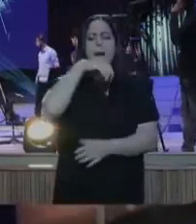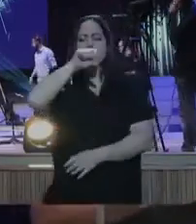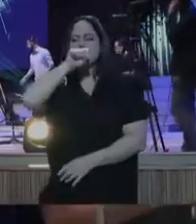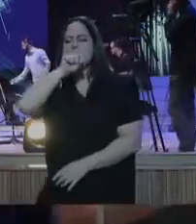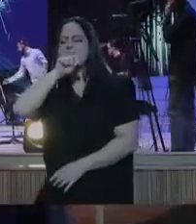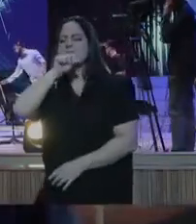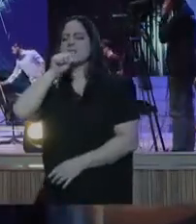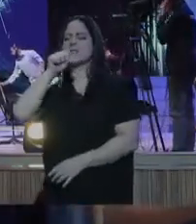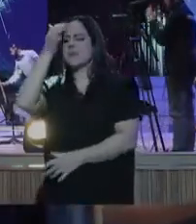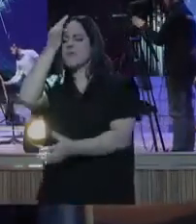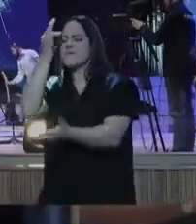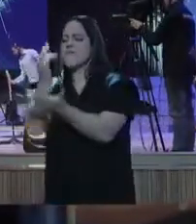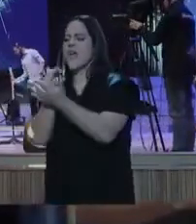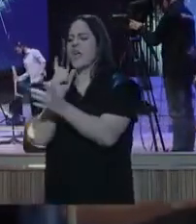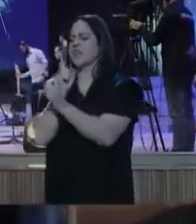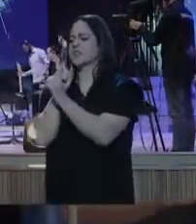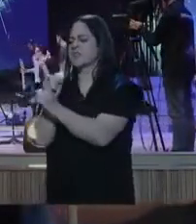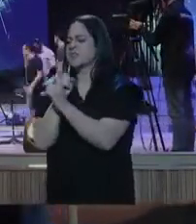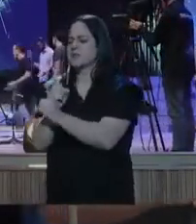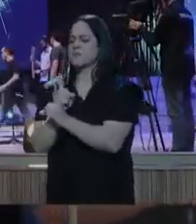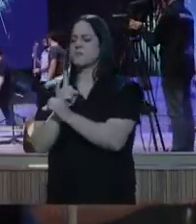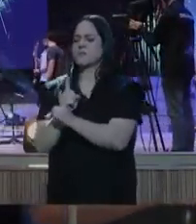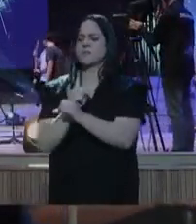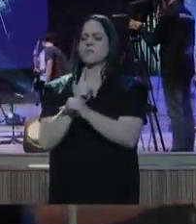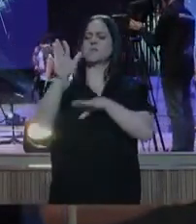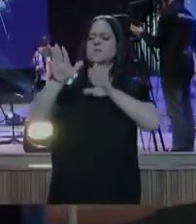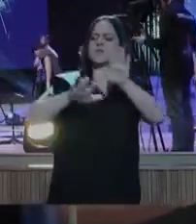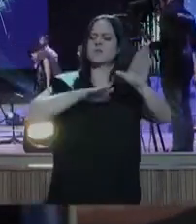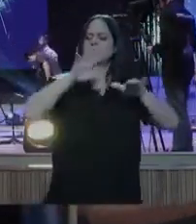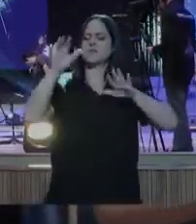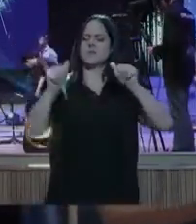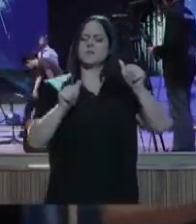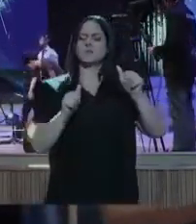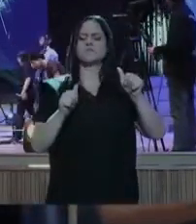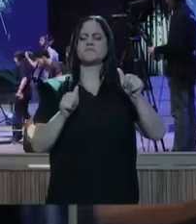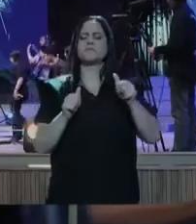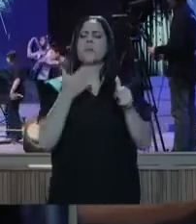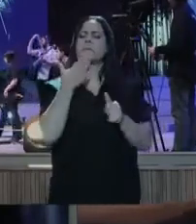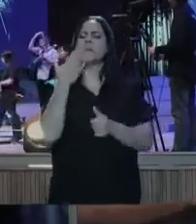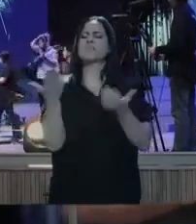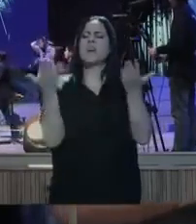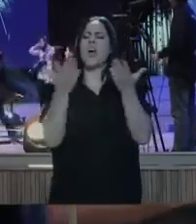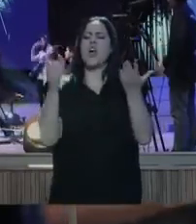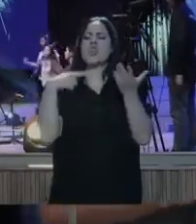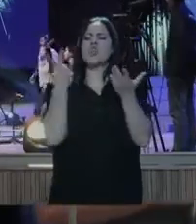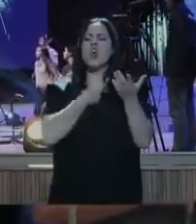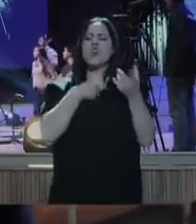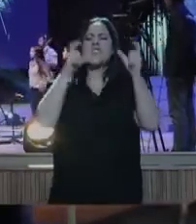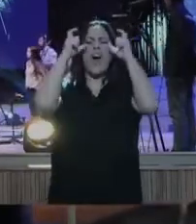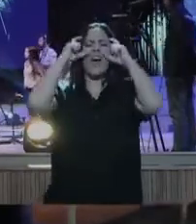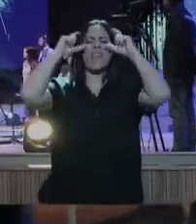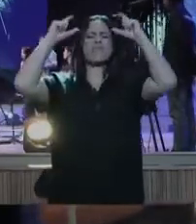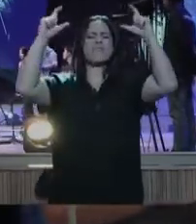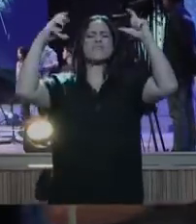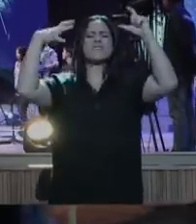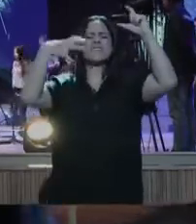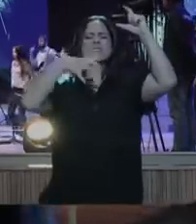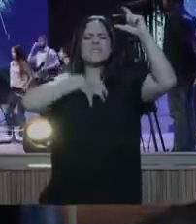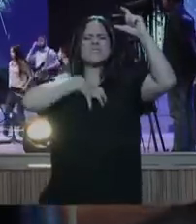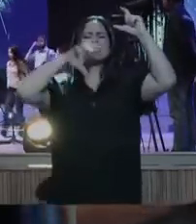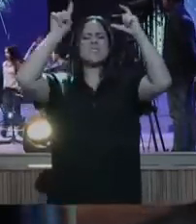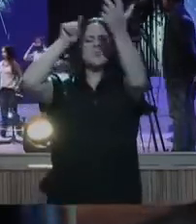disse puladores eu chamo existência pai e eu peço ao senhor a ver os nossos ouvidos os nossos olhos e nos